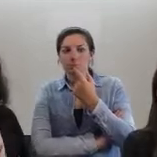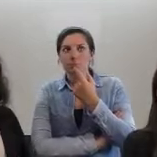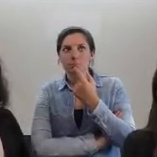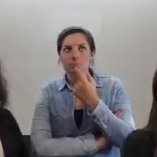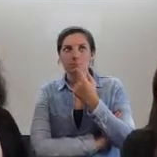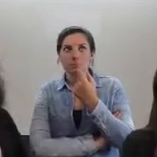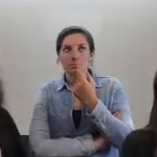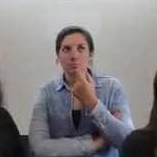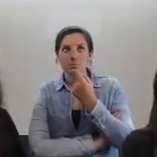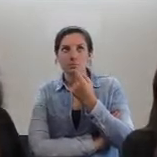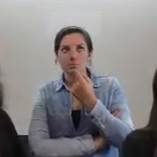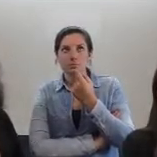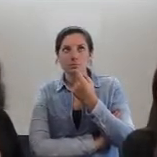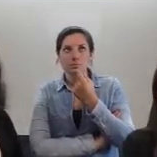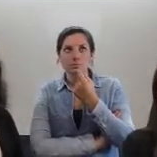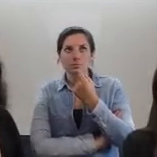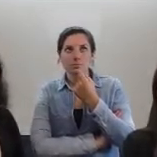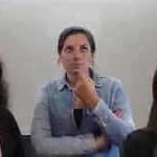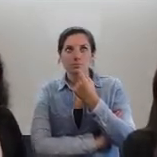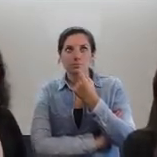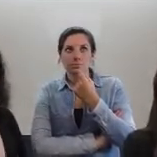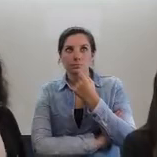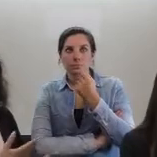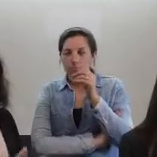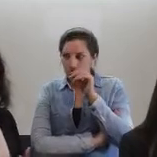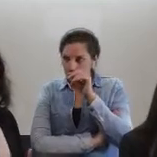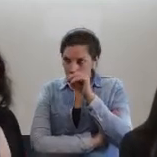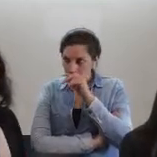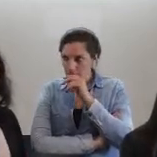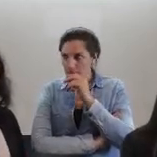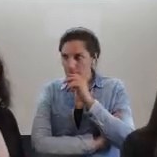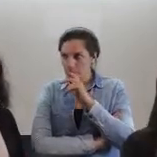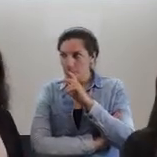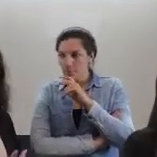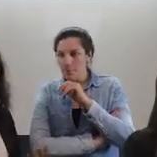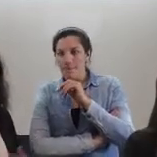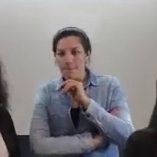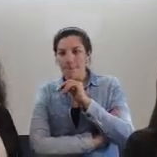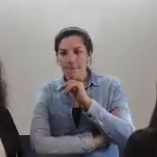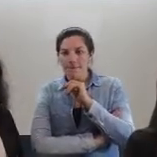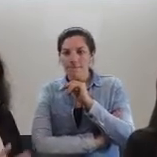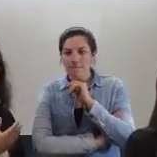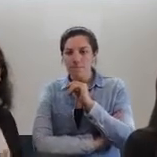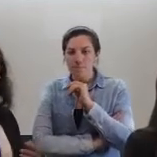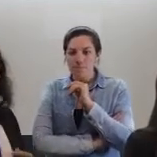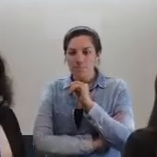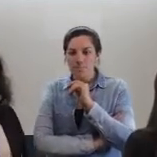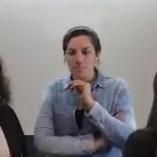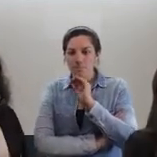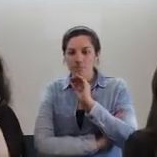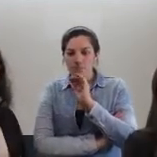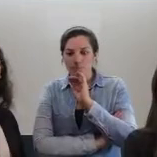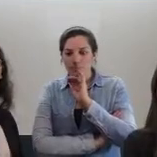estejam atualizados. Porque a maioria das pesquisas, elas não são de cunho históricos hoje em dia. Tem algumas que são, que tudo bem, tu fazer uma